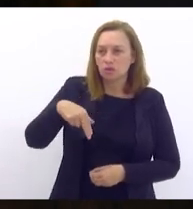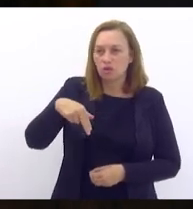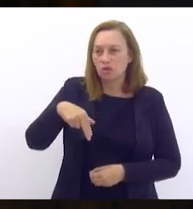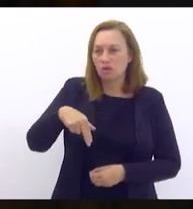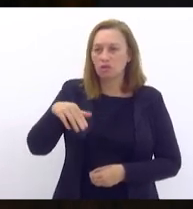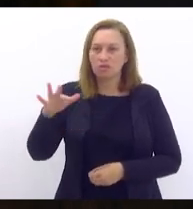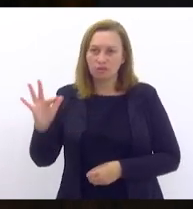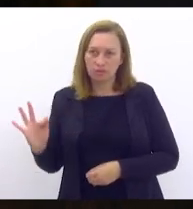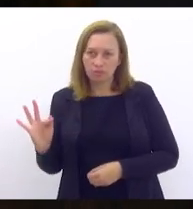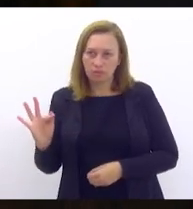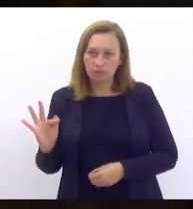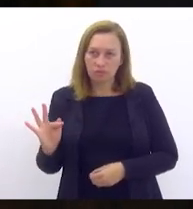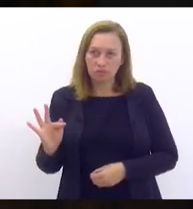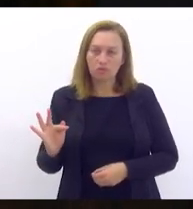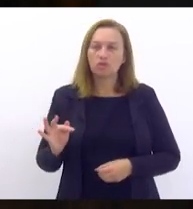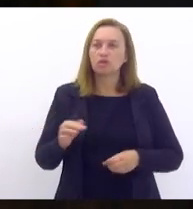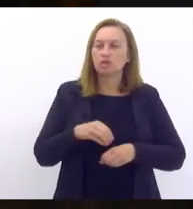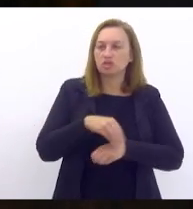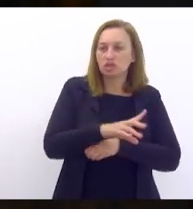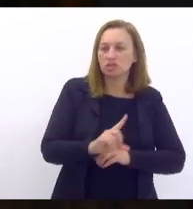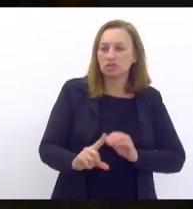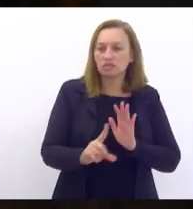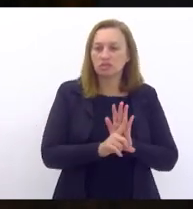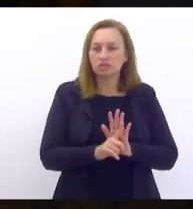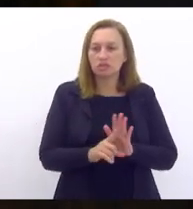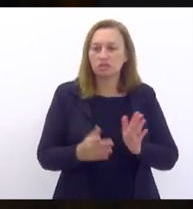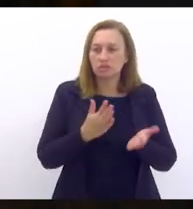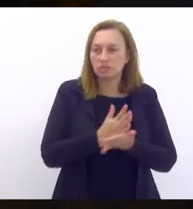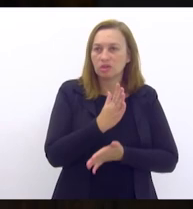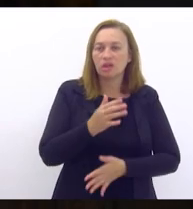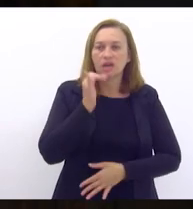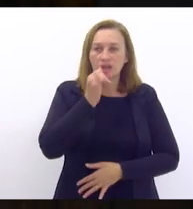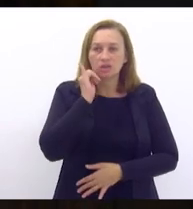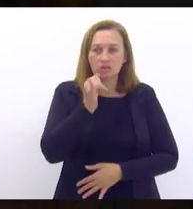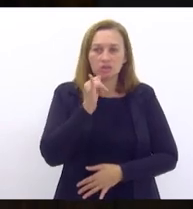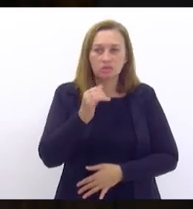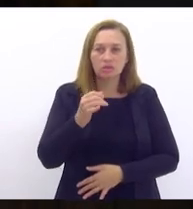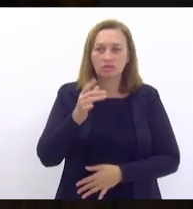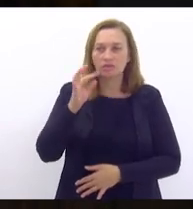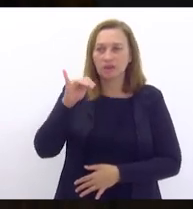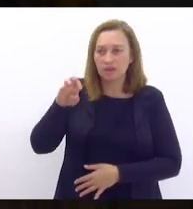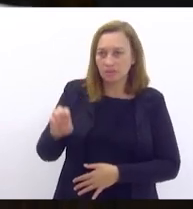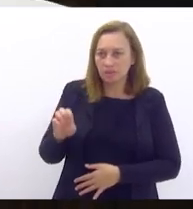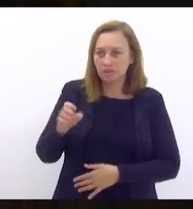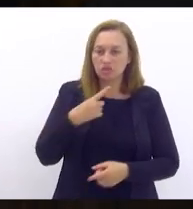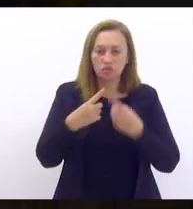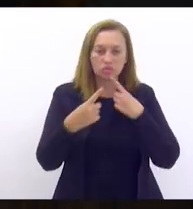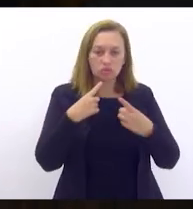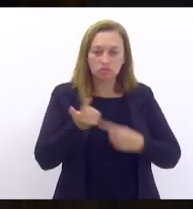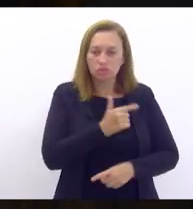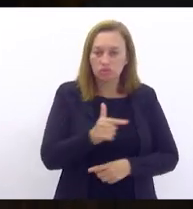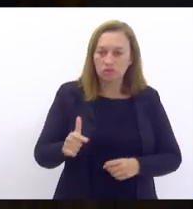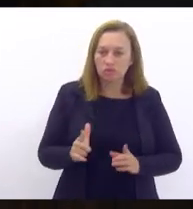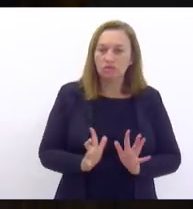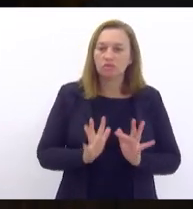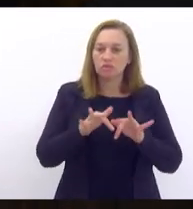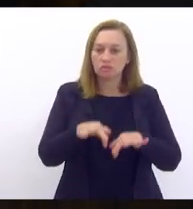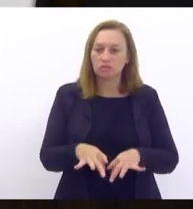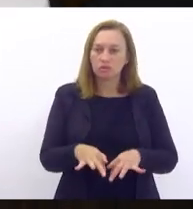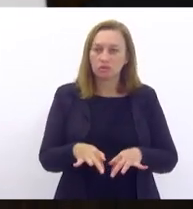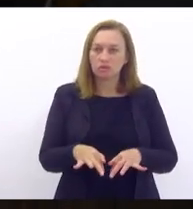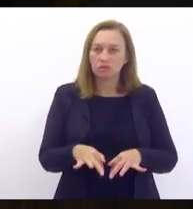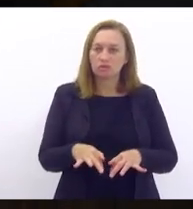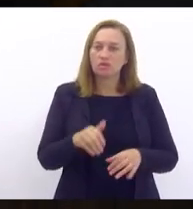Friburgo. Parecer da comissão de indicação legislativa favorável. Relator, deputado Felipe Soares. Em discussão, não havendo quem queira discutir, encerrada a